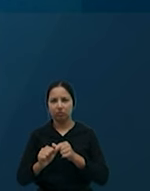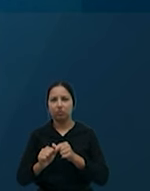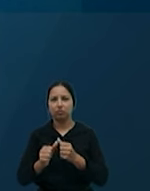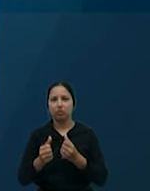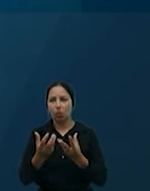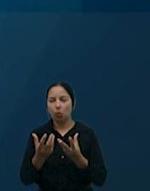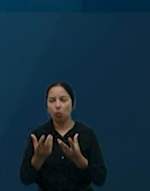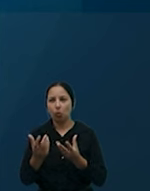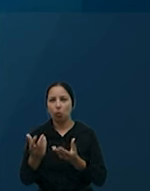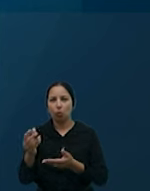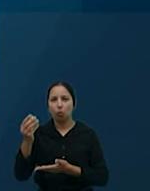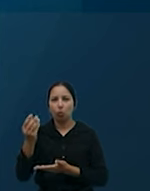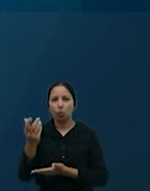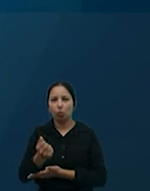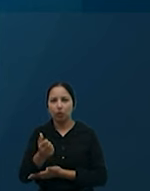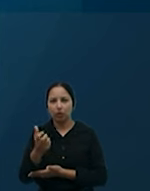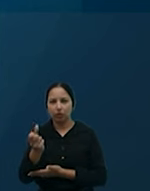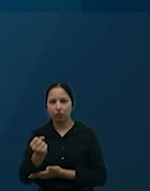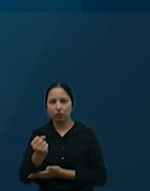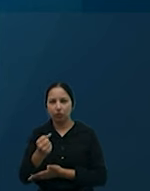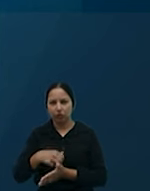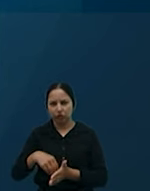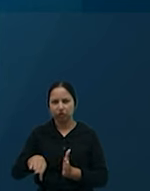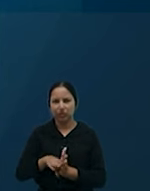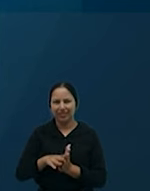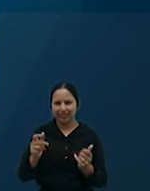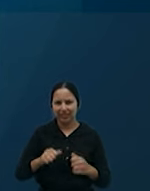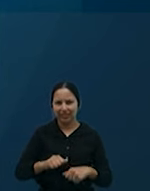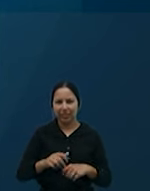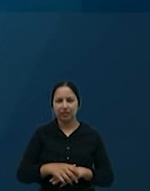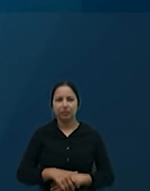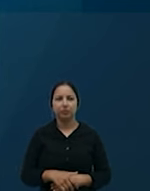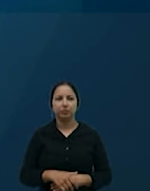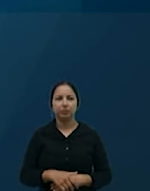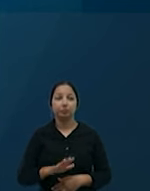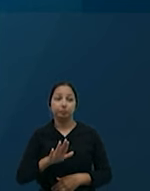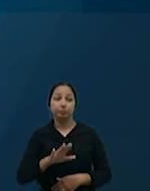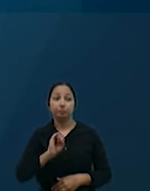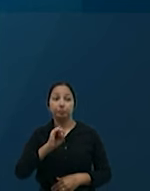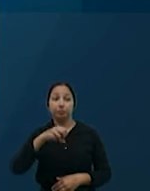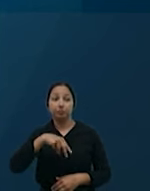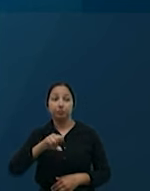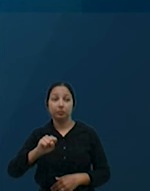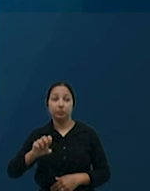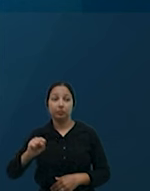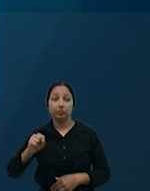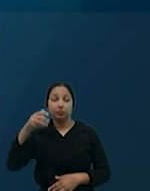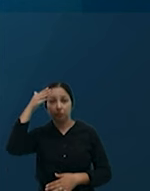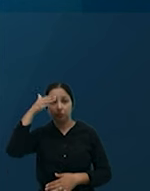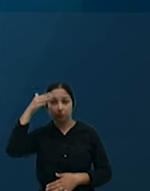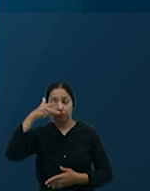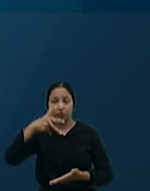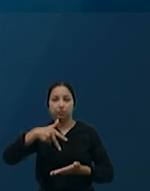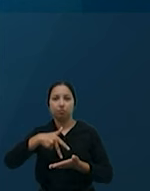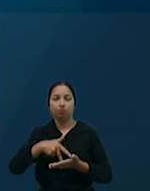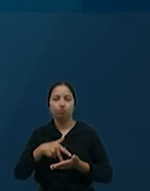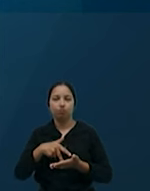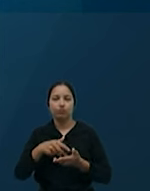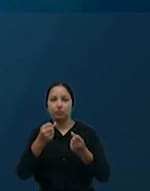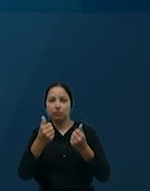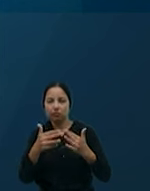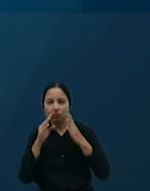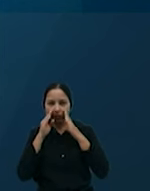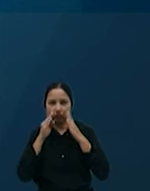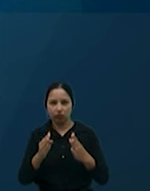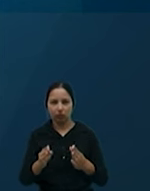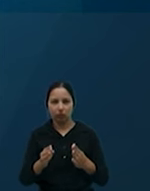segurado. Em sua sustentação oral, o INSS foca, a primeira parte da sustentação,